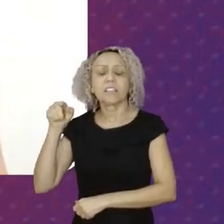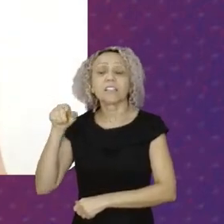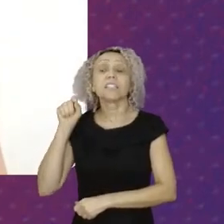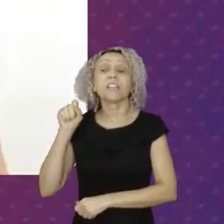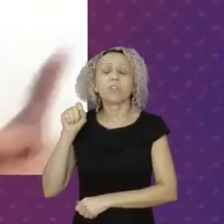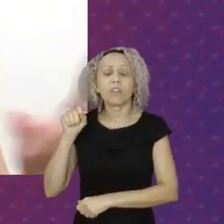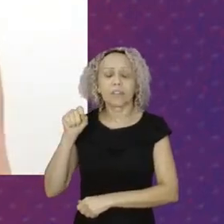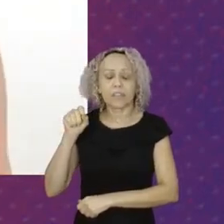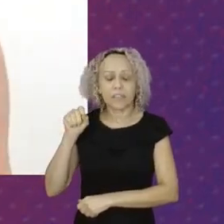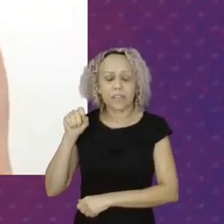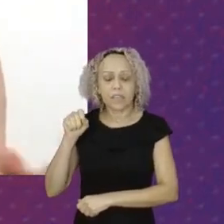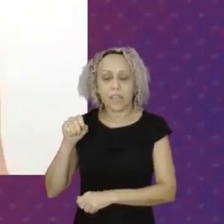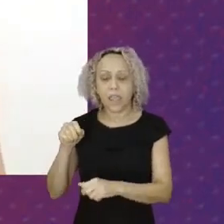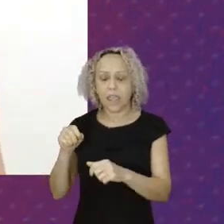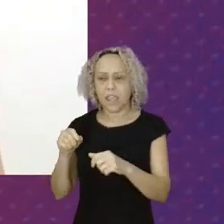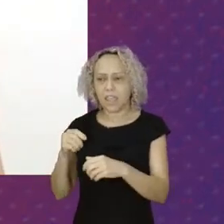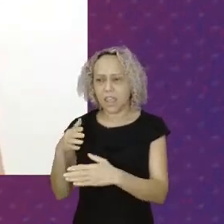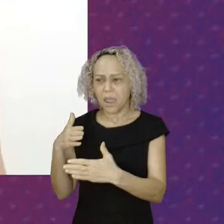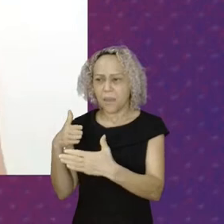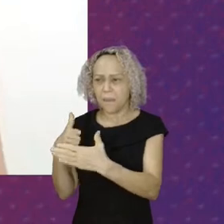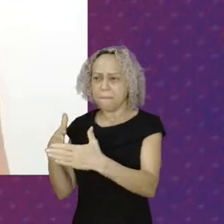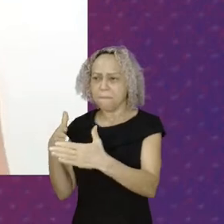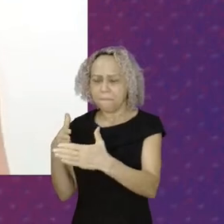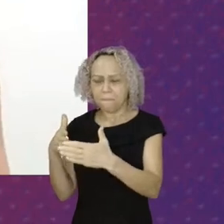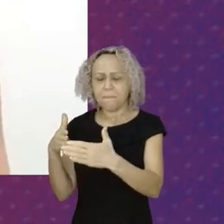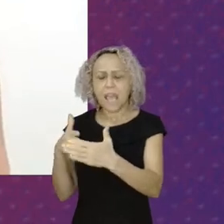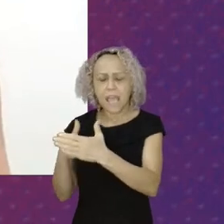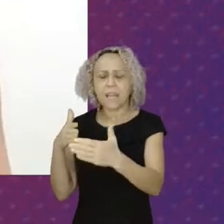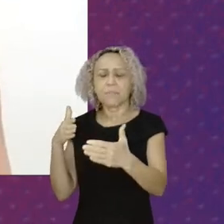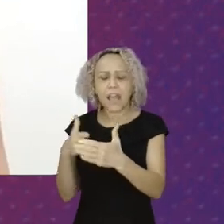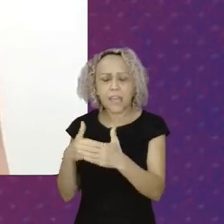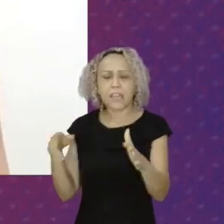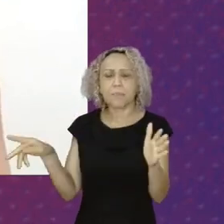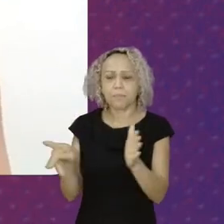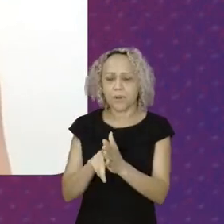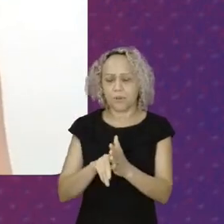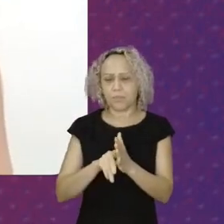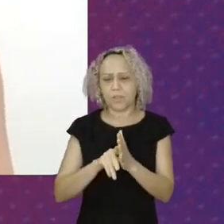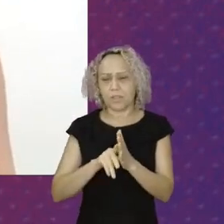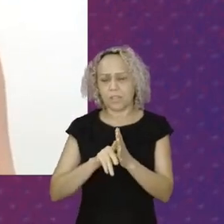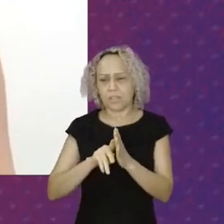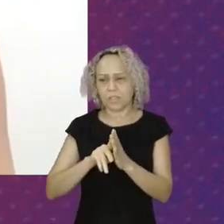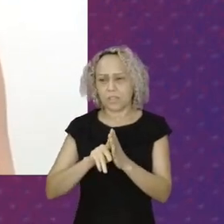que alguém quer decidir por mim, toda vez que alguém